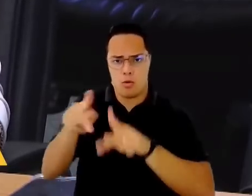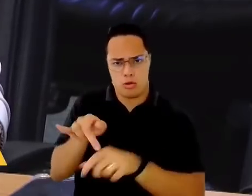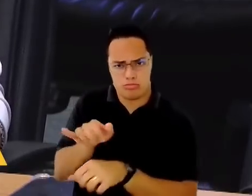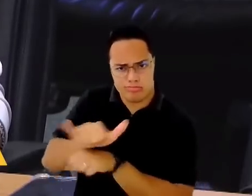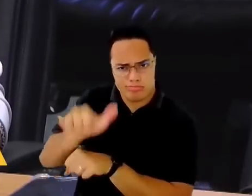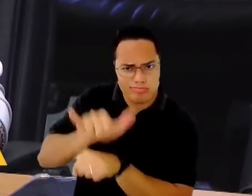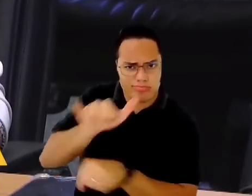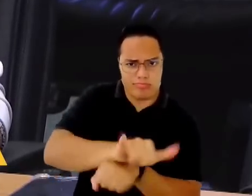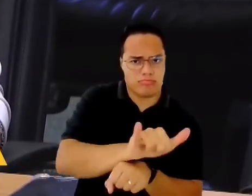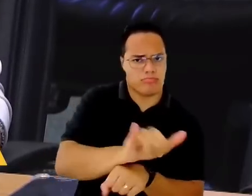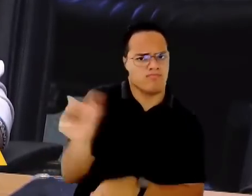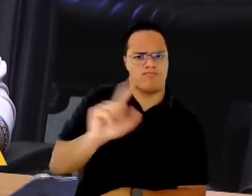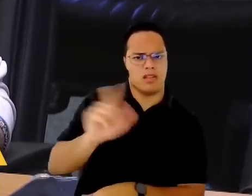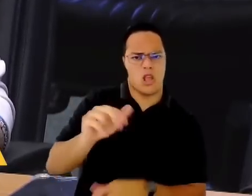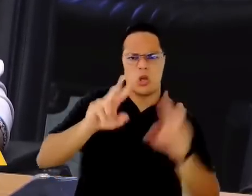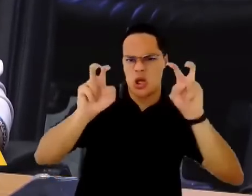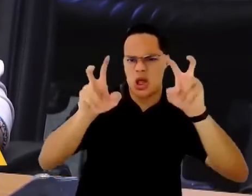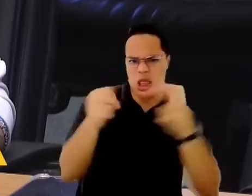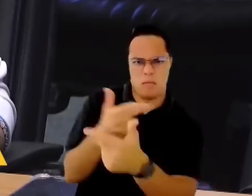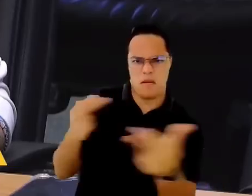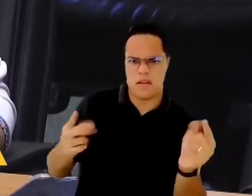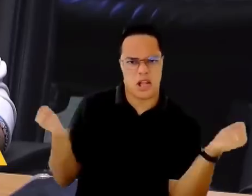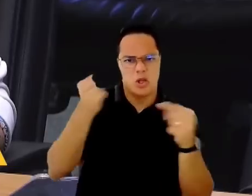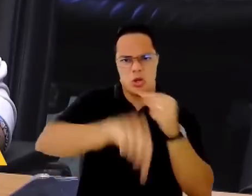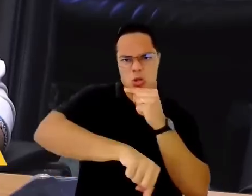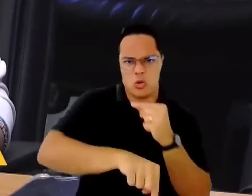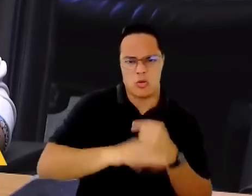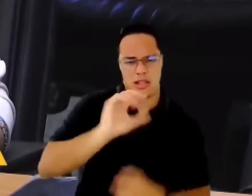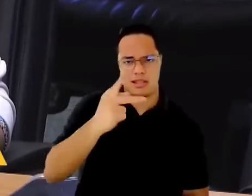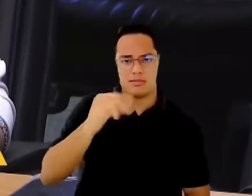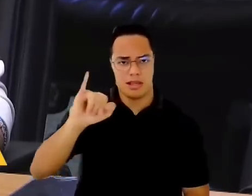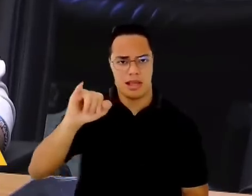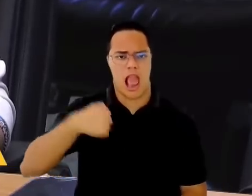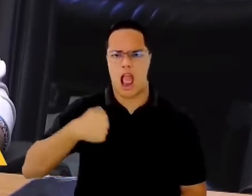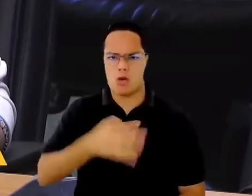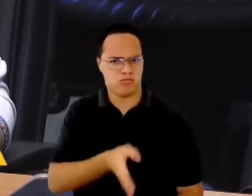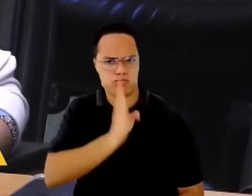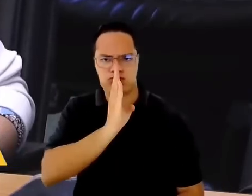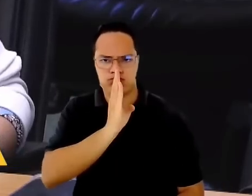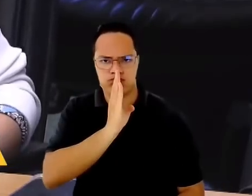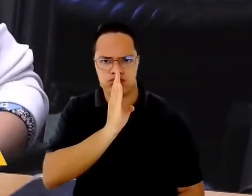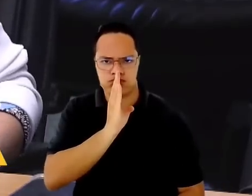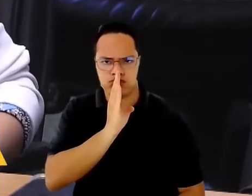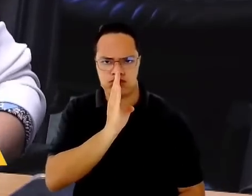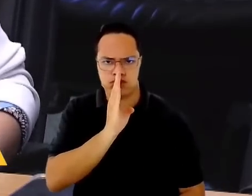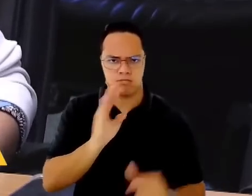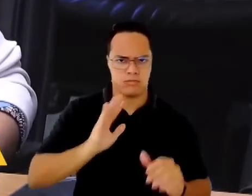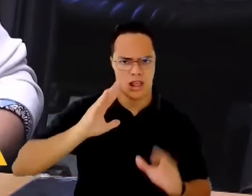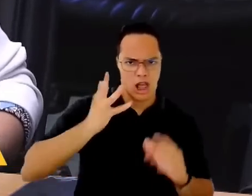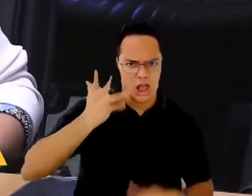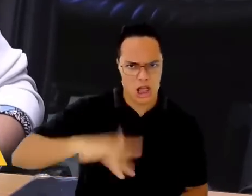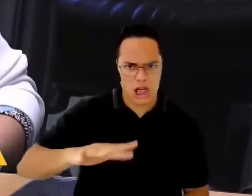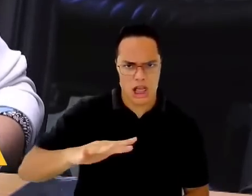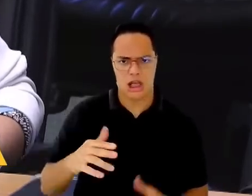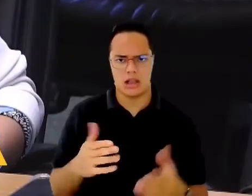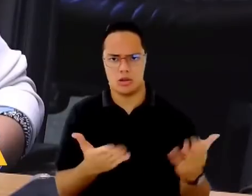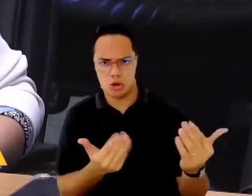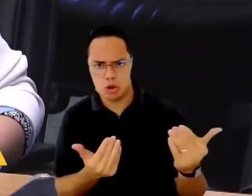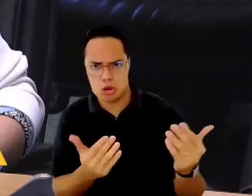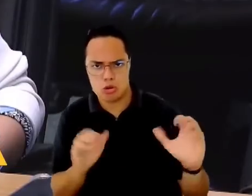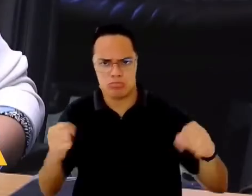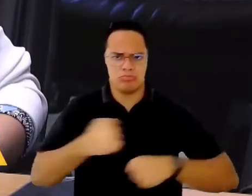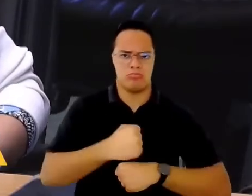tem nada a ver com essa CPI mas aqui eu não me calo na defesa das nossas crianças e adolescentes criança é criança